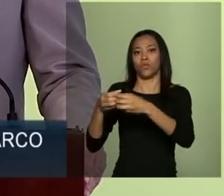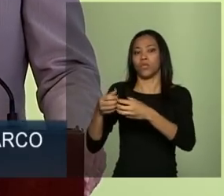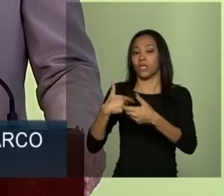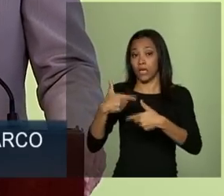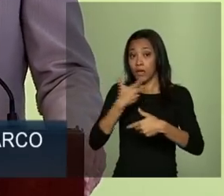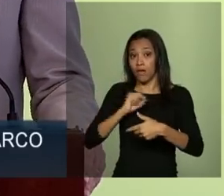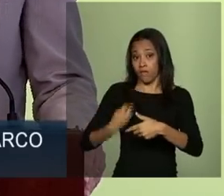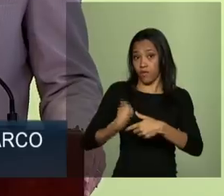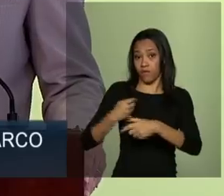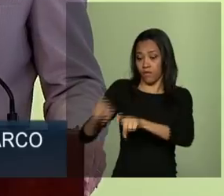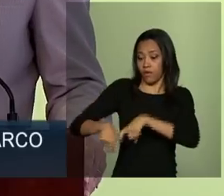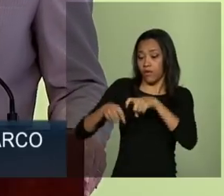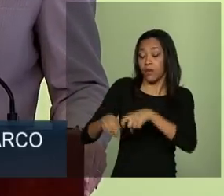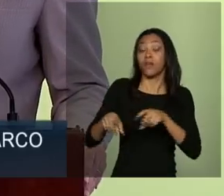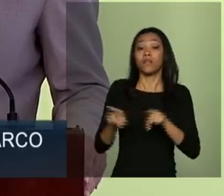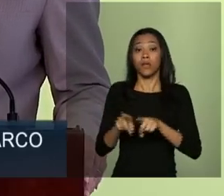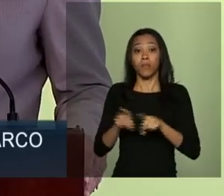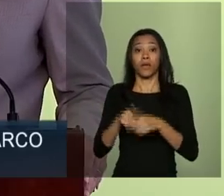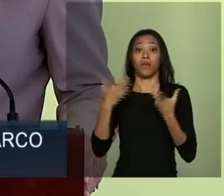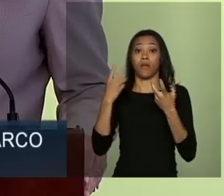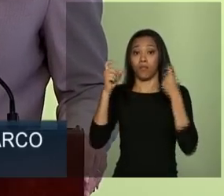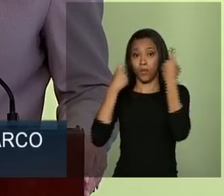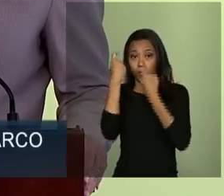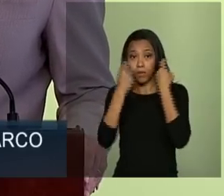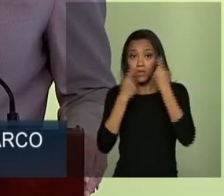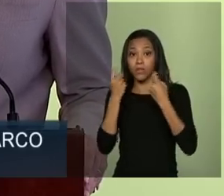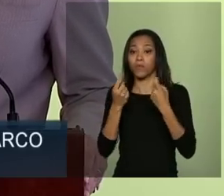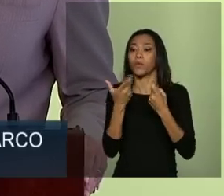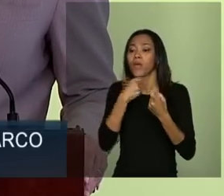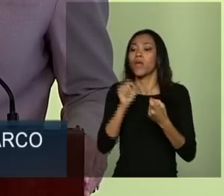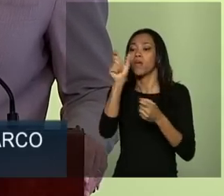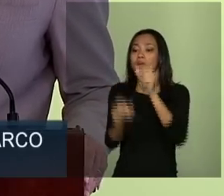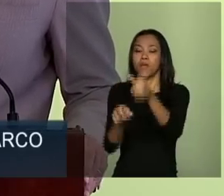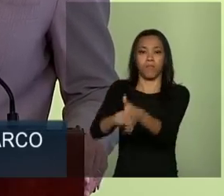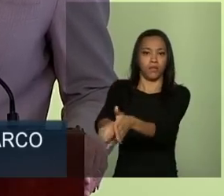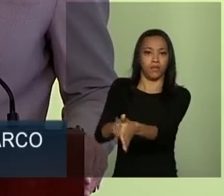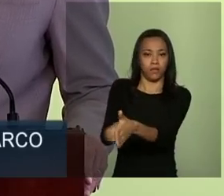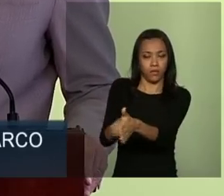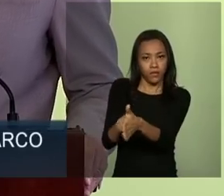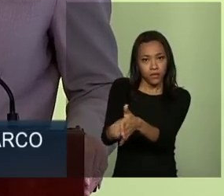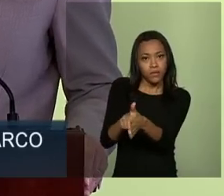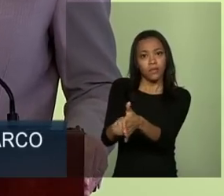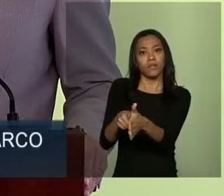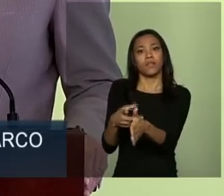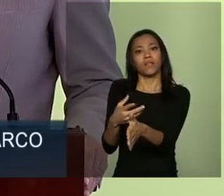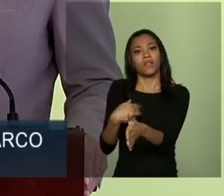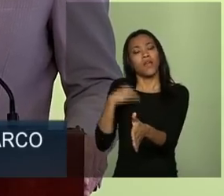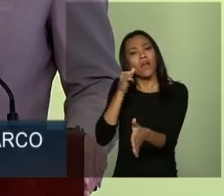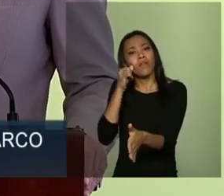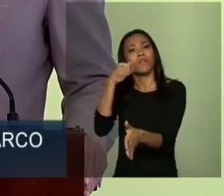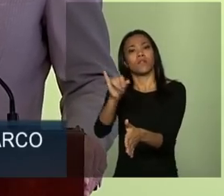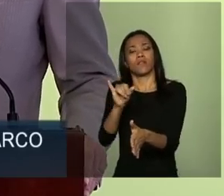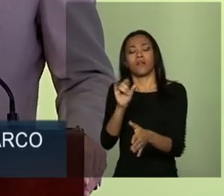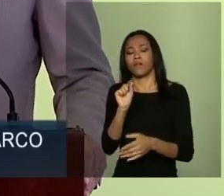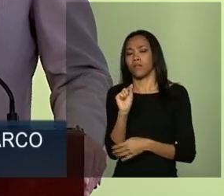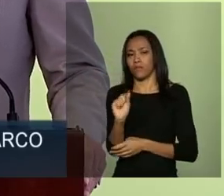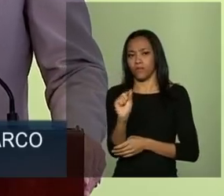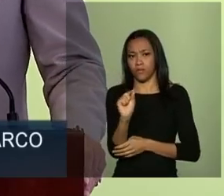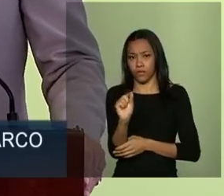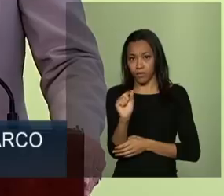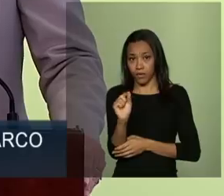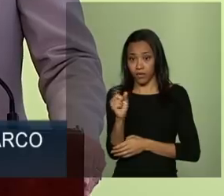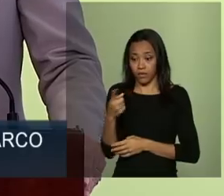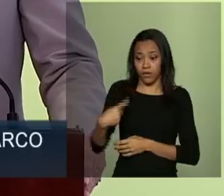dos pesquisadores, a preocupação com a inovação que inibia a ação do